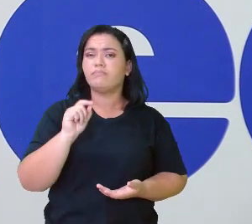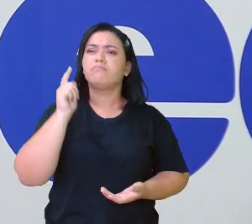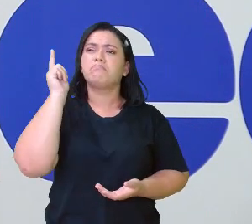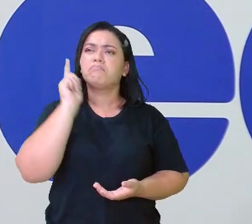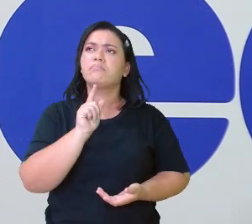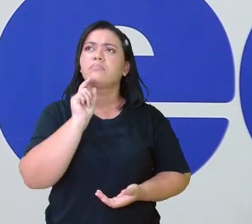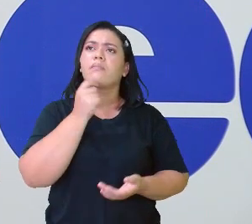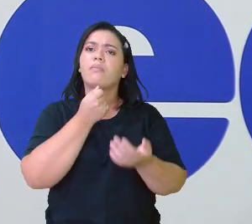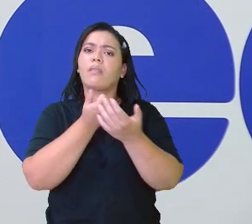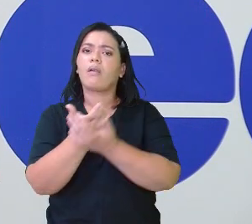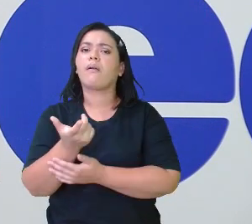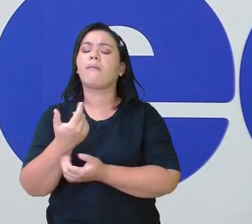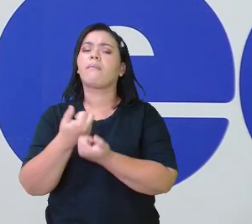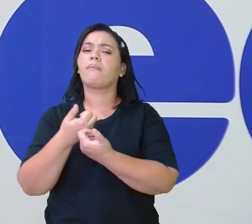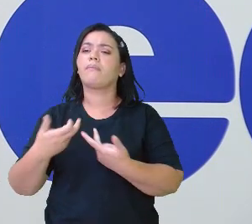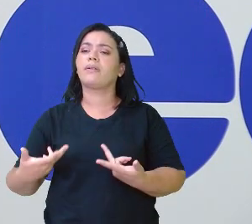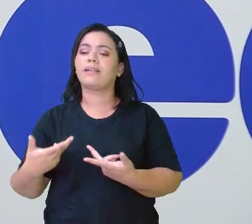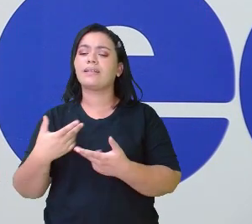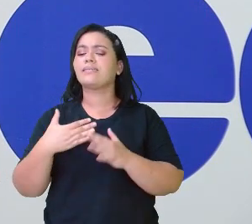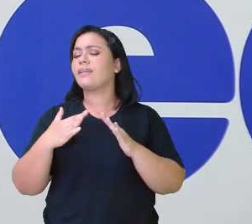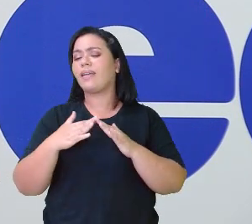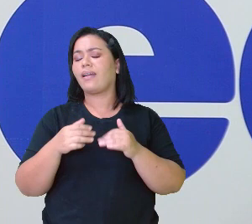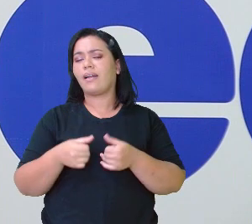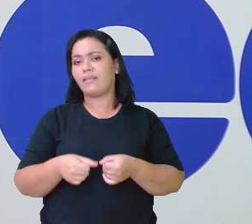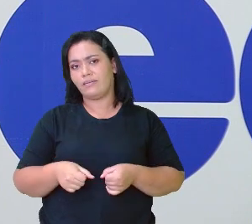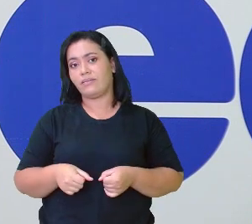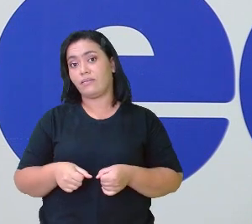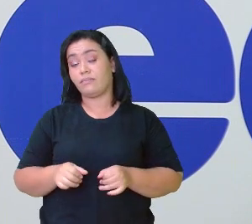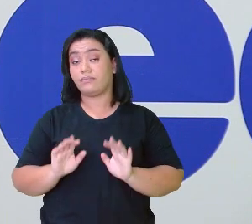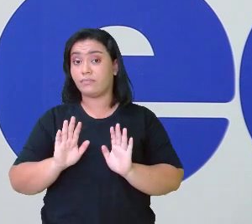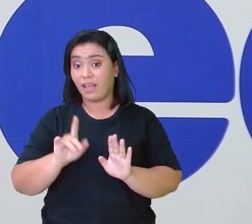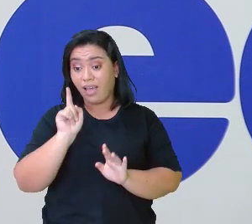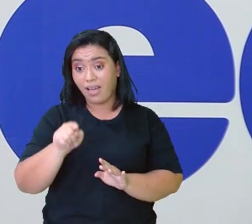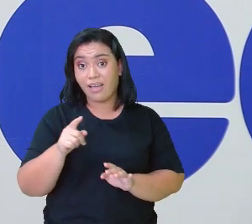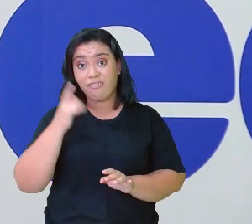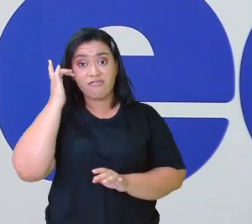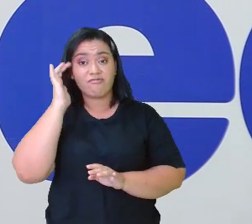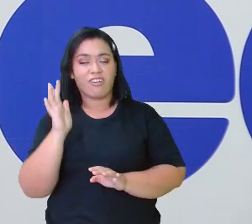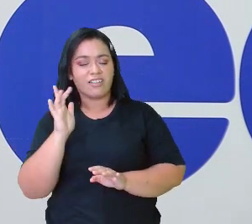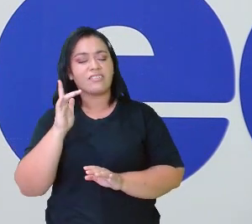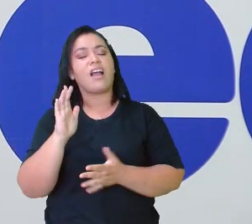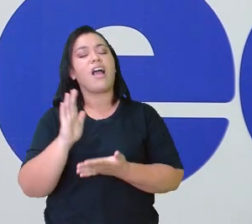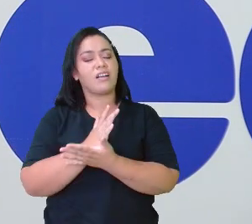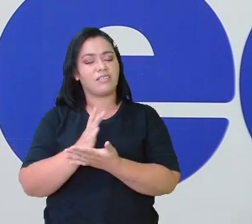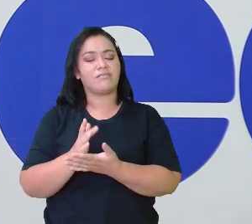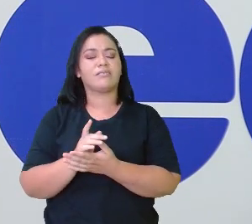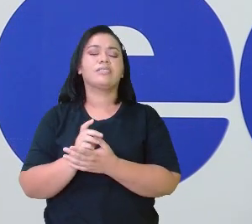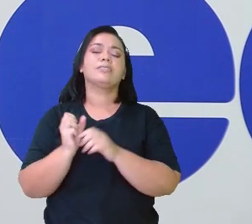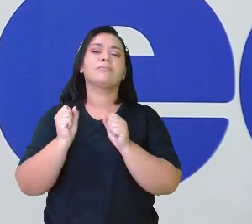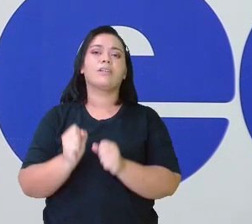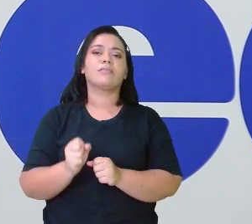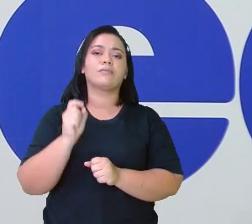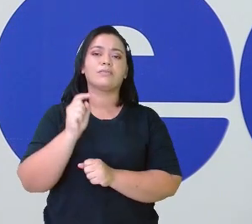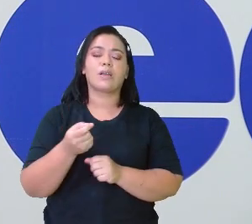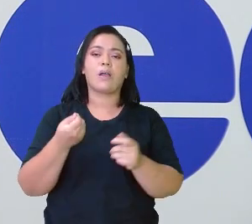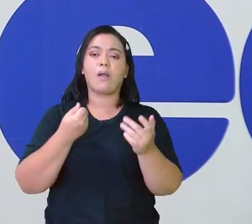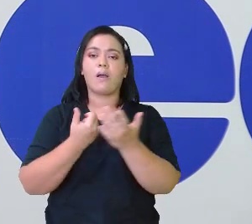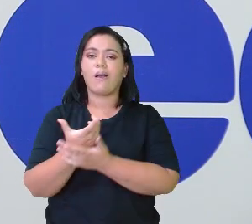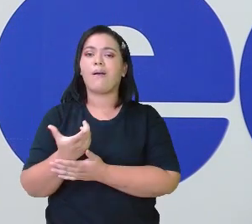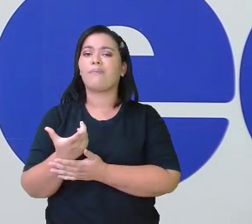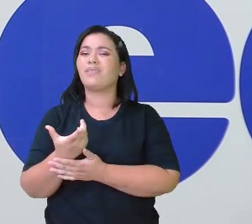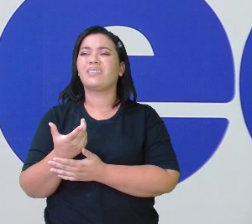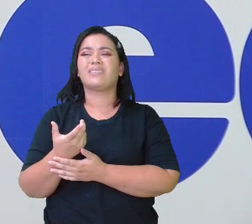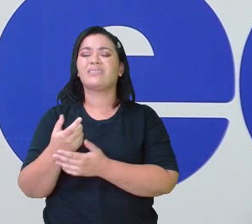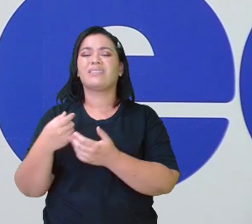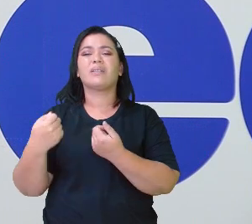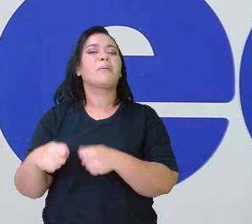consegue comprar produtos sem sair do lugar. Essa facilidade, às vezes, permite a gente comprar coisas que